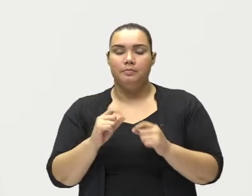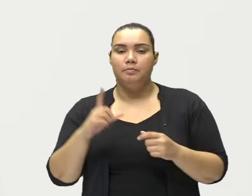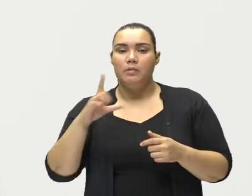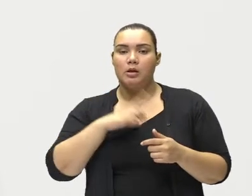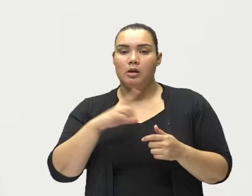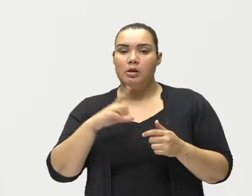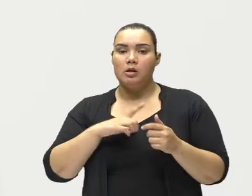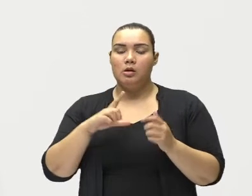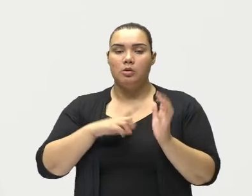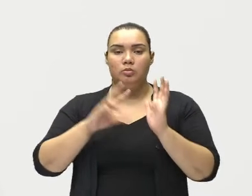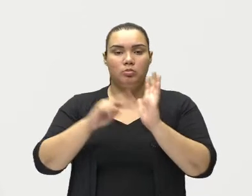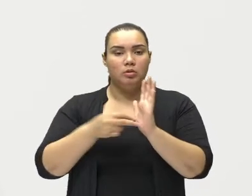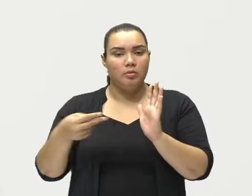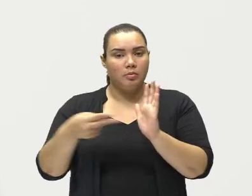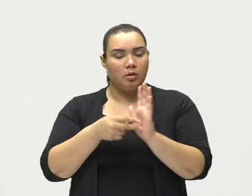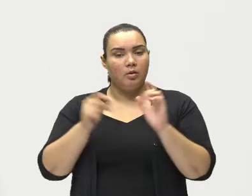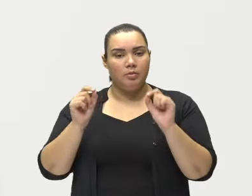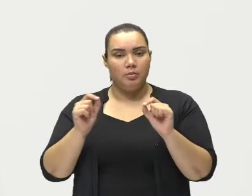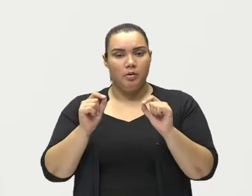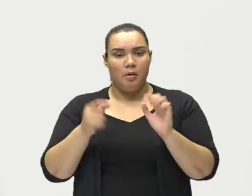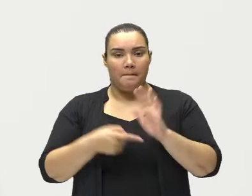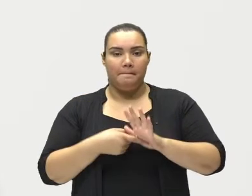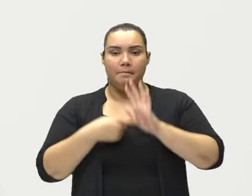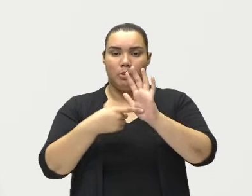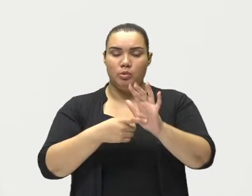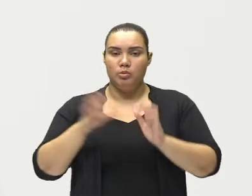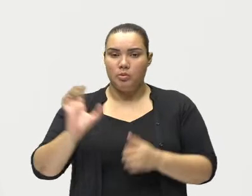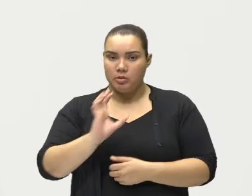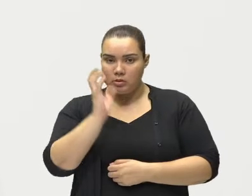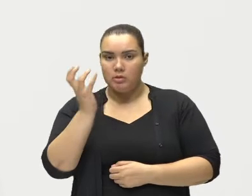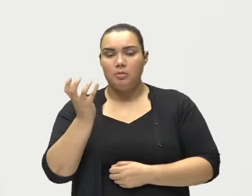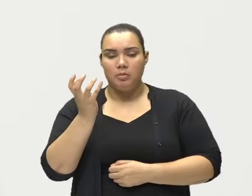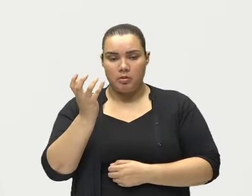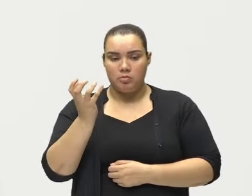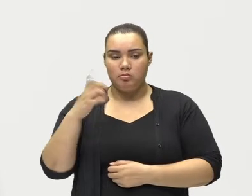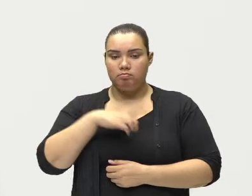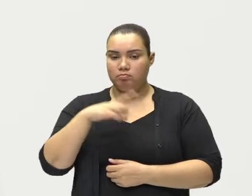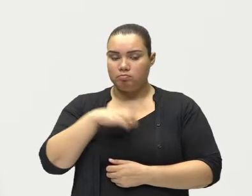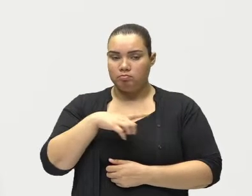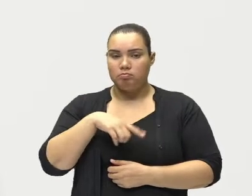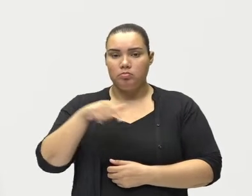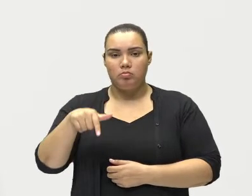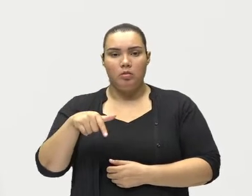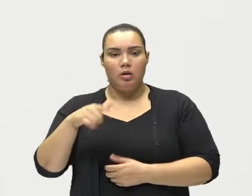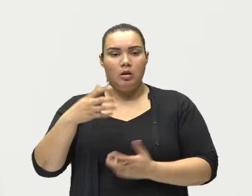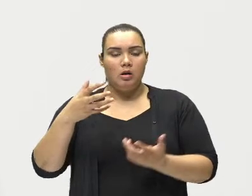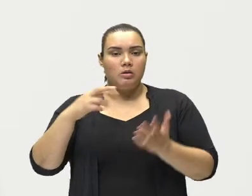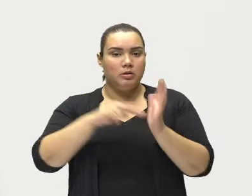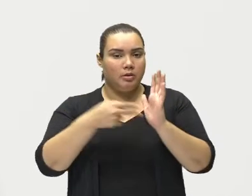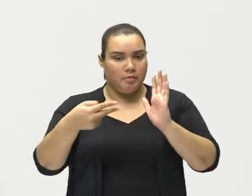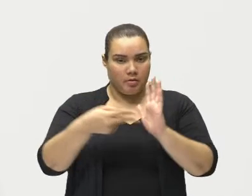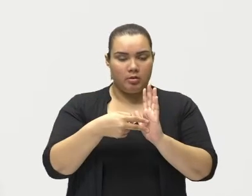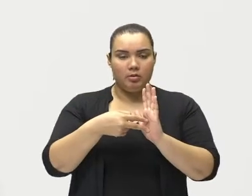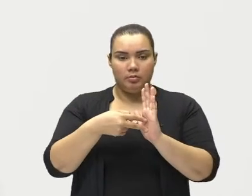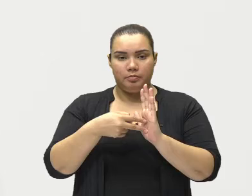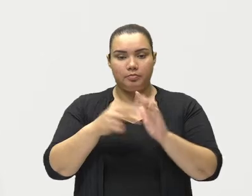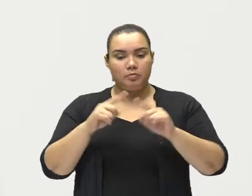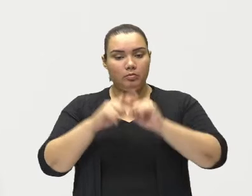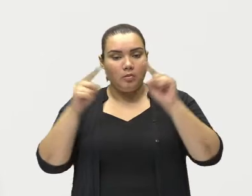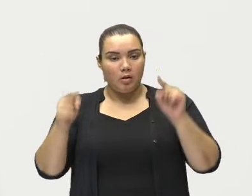né, ele vai indicar uma circunstância de sentido. Nesse caso